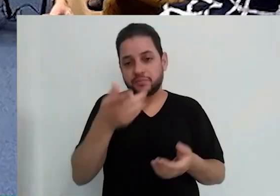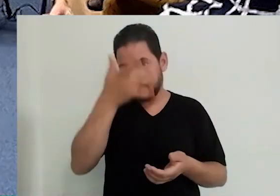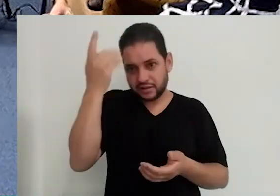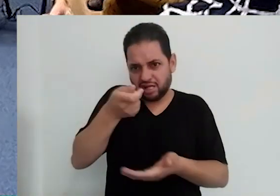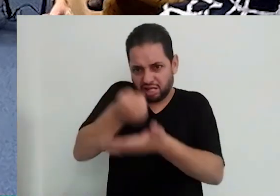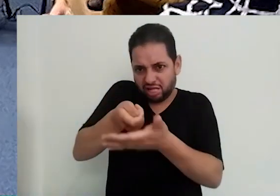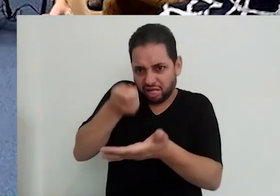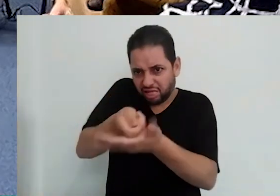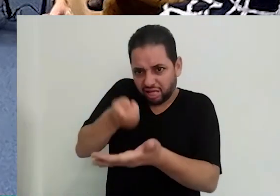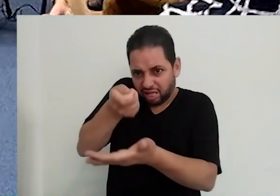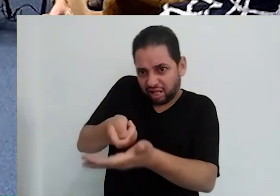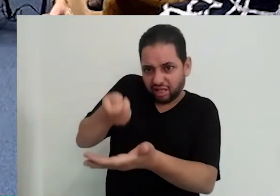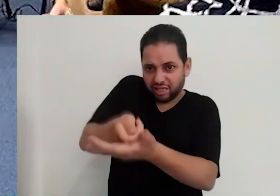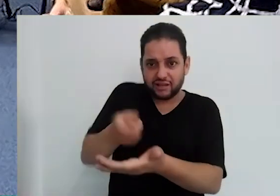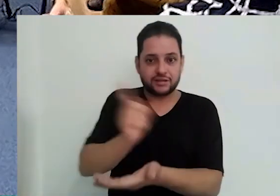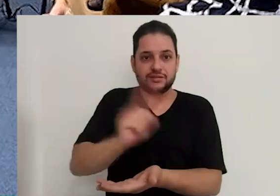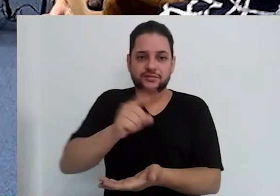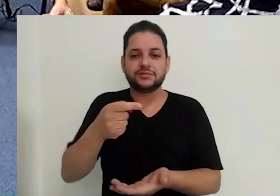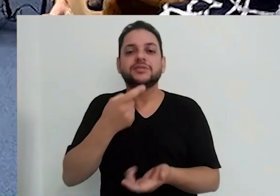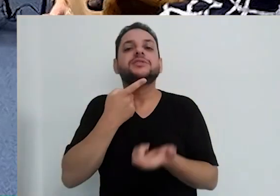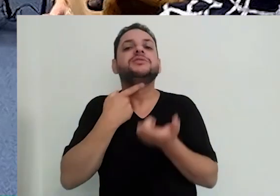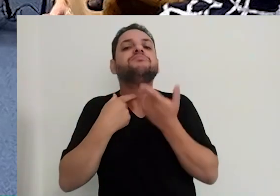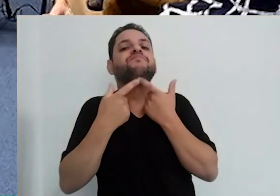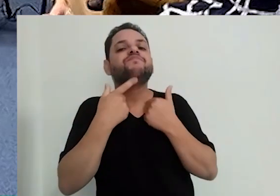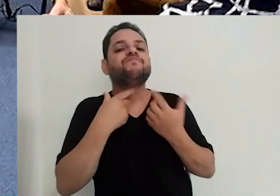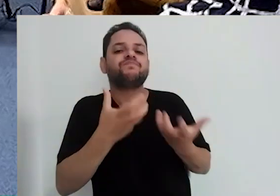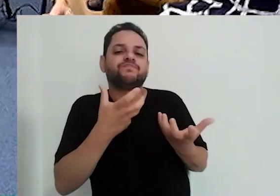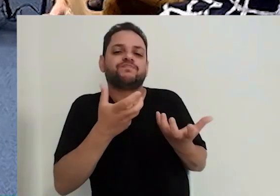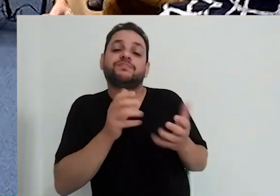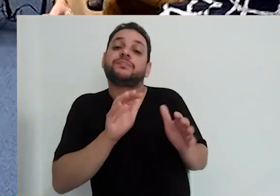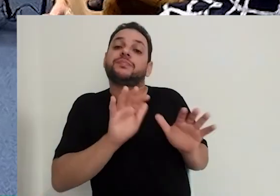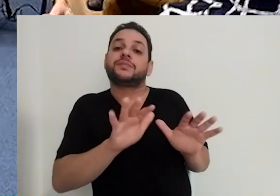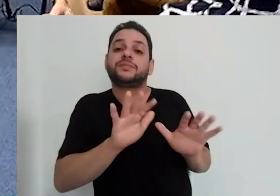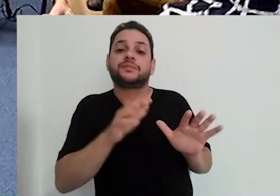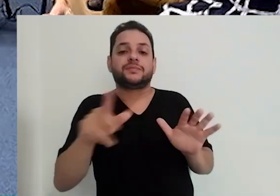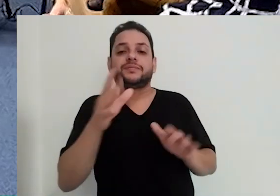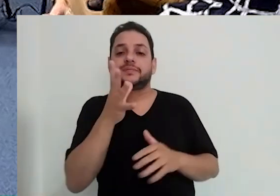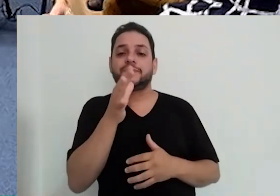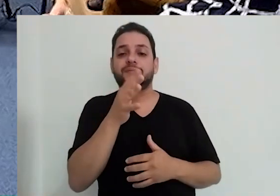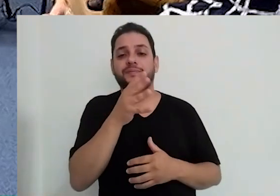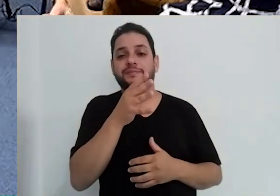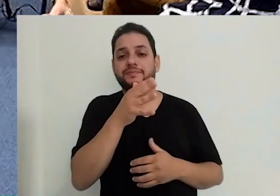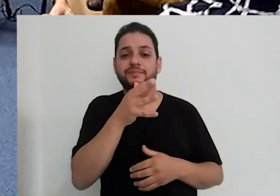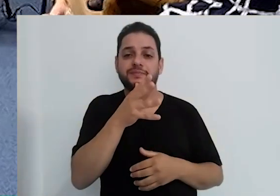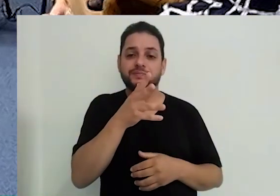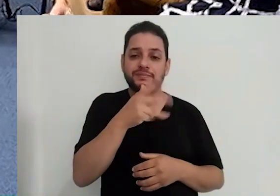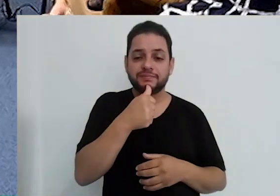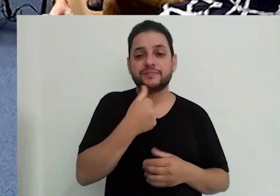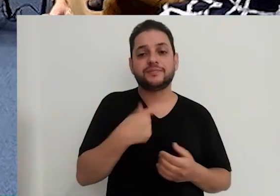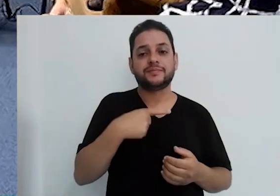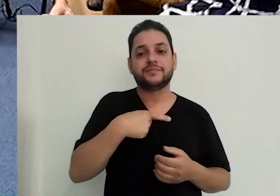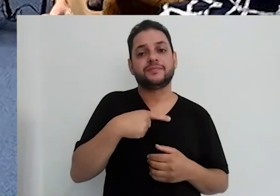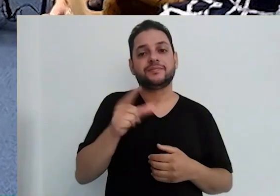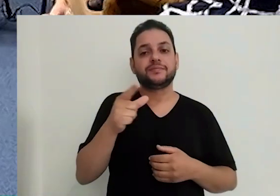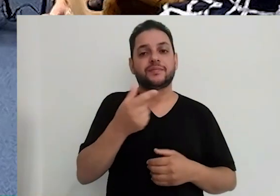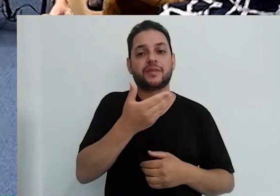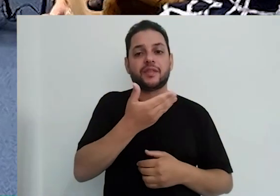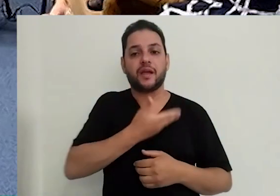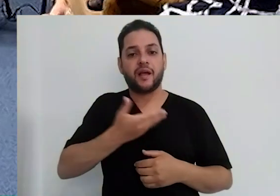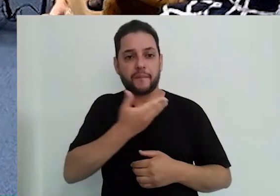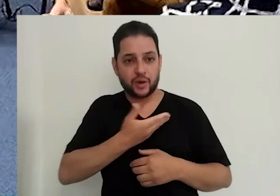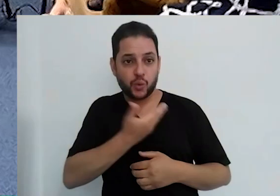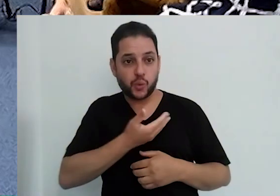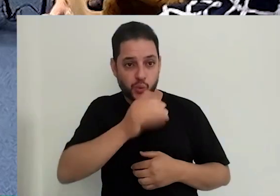lá eh é claro que ele queria Então mas ele enfim ele demorou e foi convencido lá por aquele amigo dele o